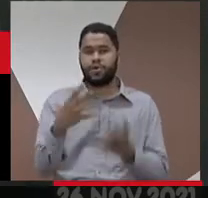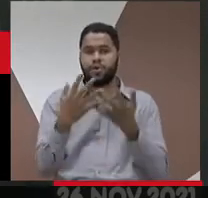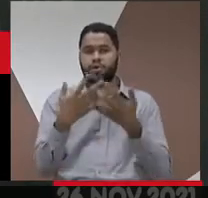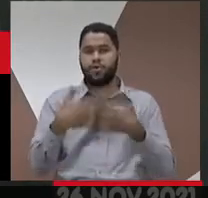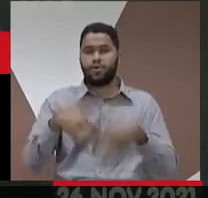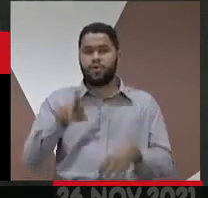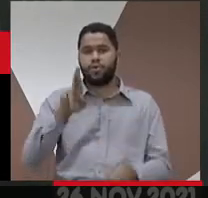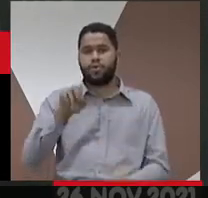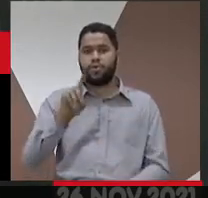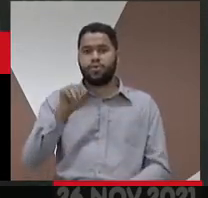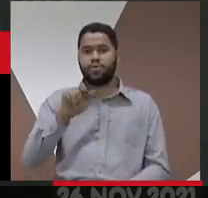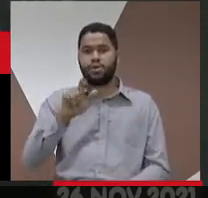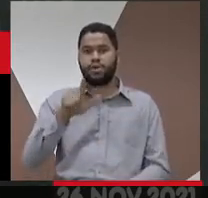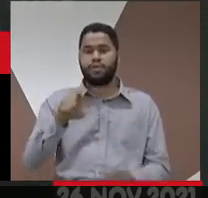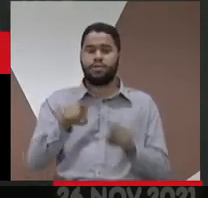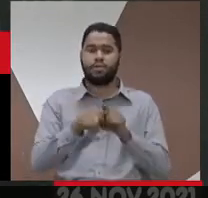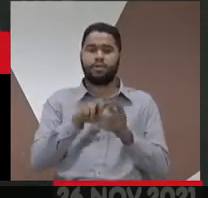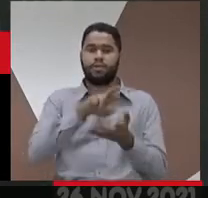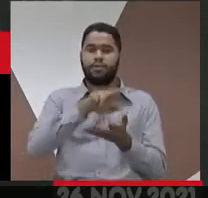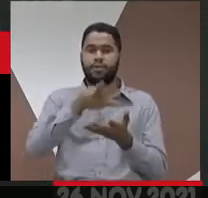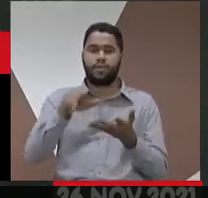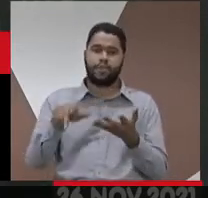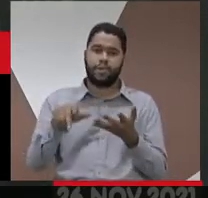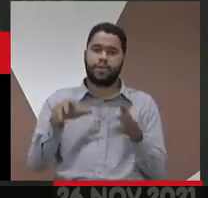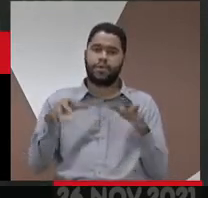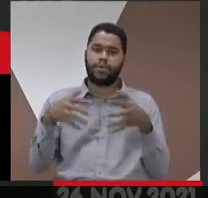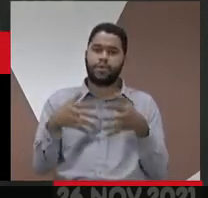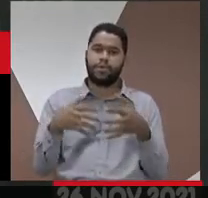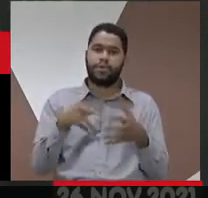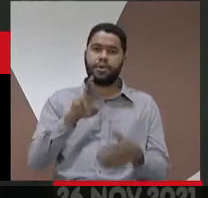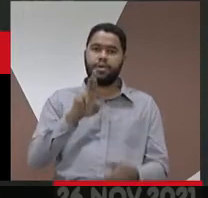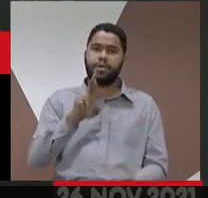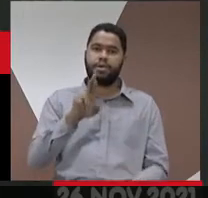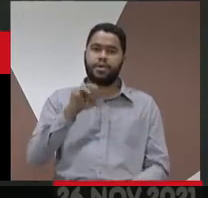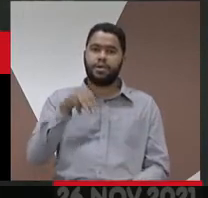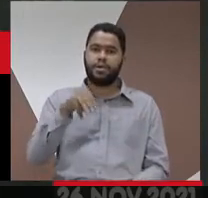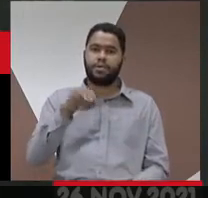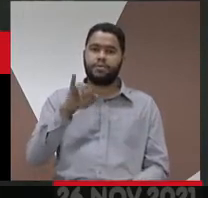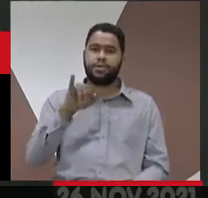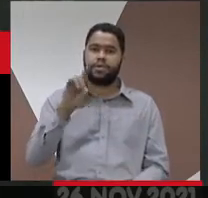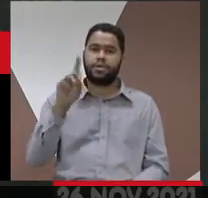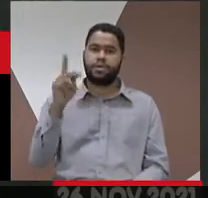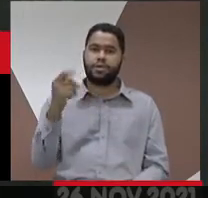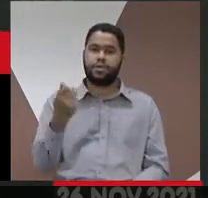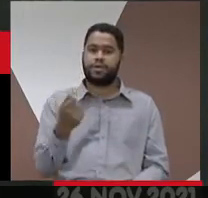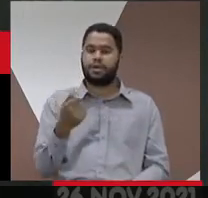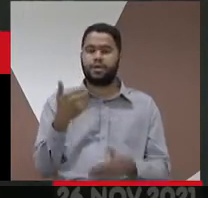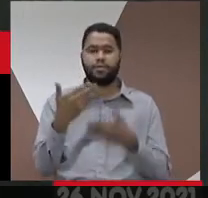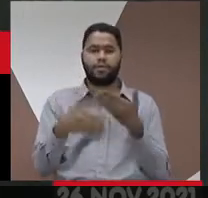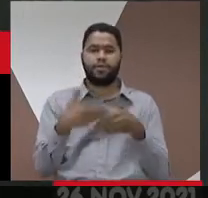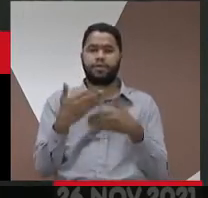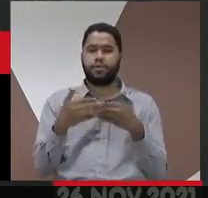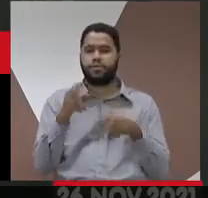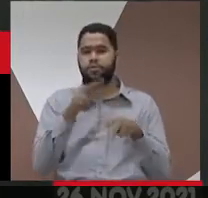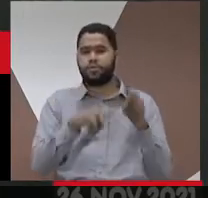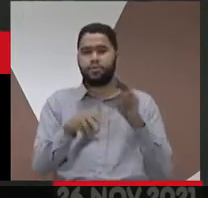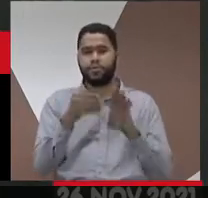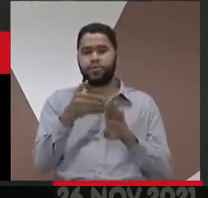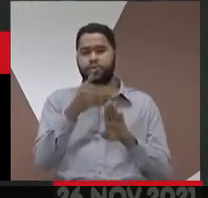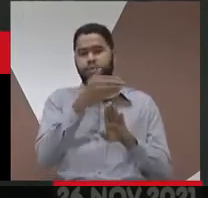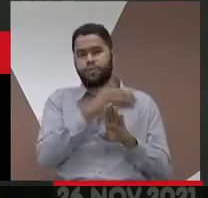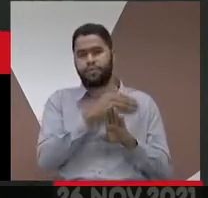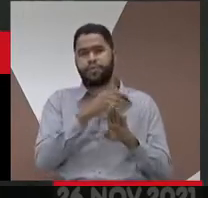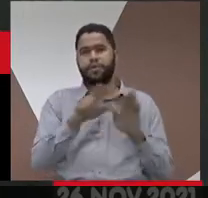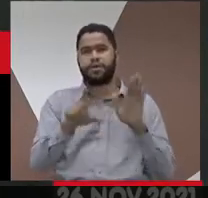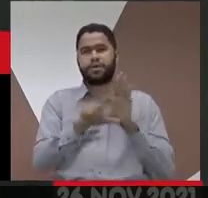Rodoanel, além das várias outras comunidades quilombolas da RMBH, não passaram pelo devido processo de consulta prévia, apesar da